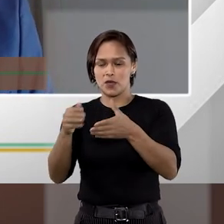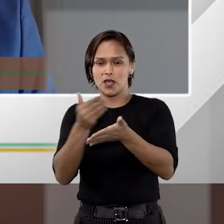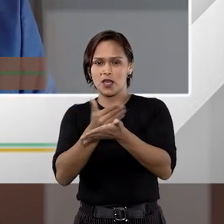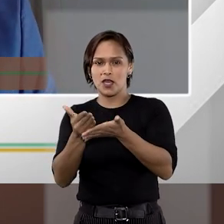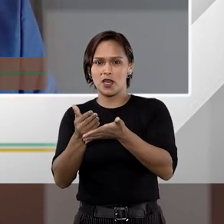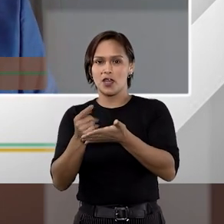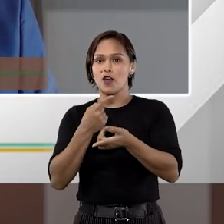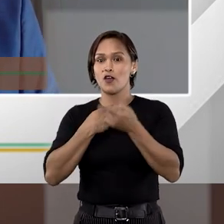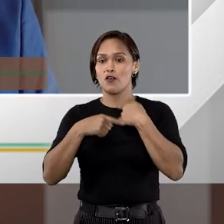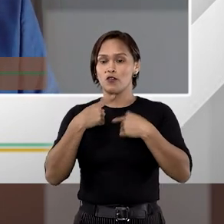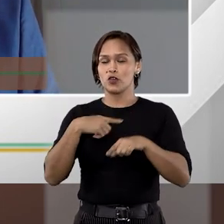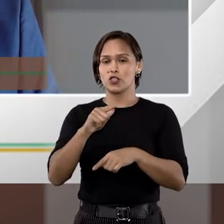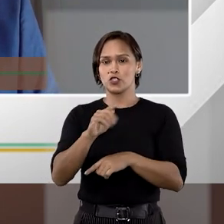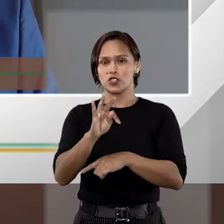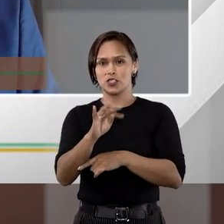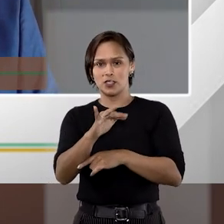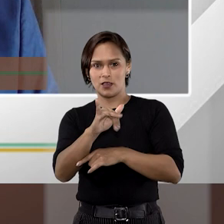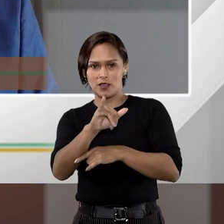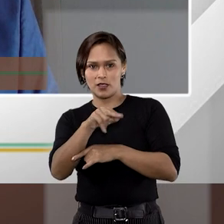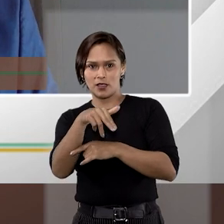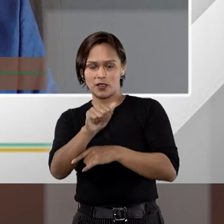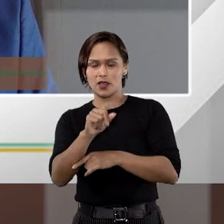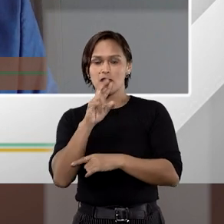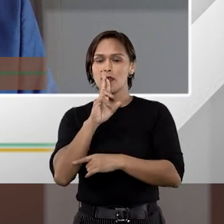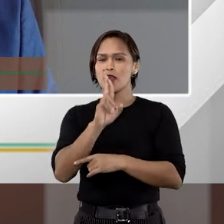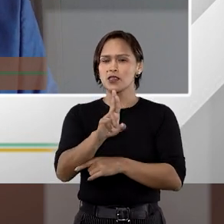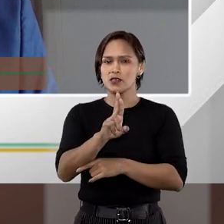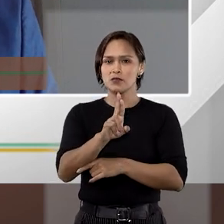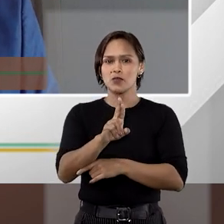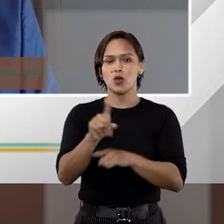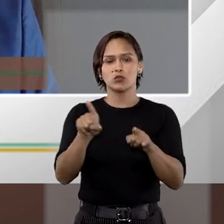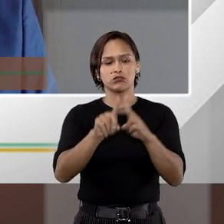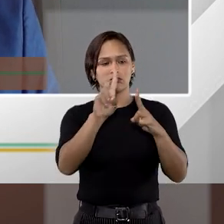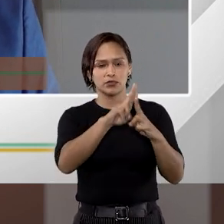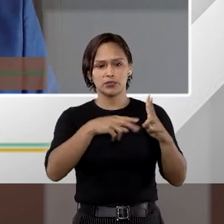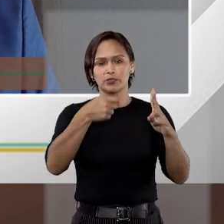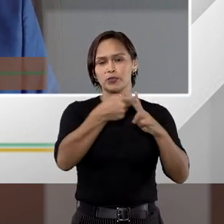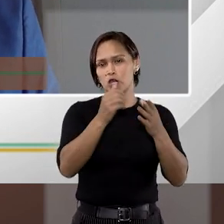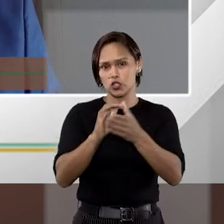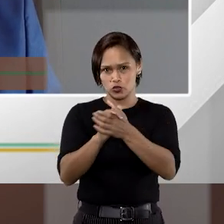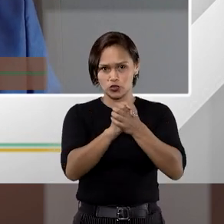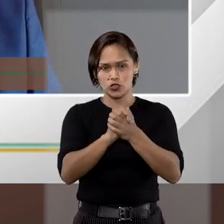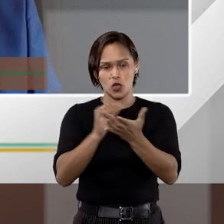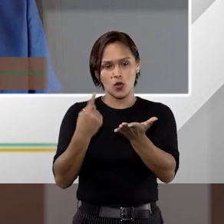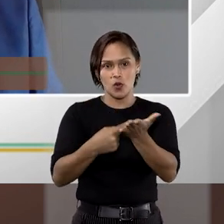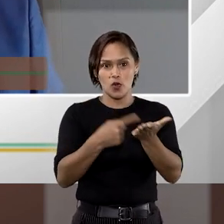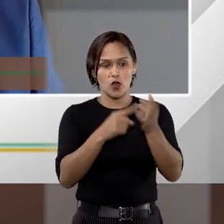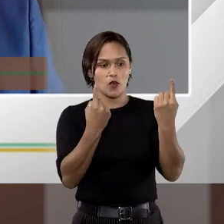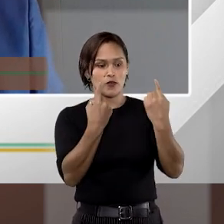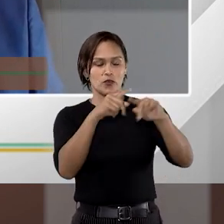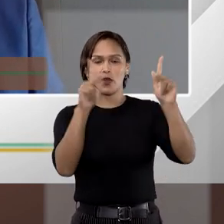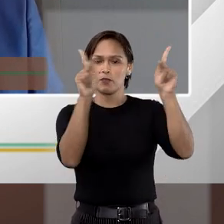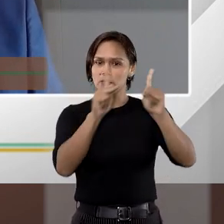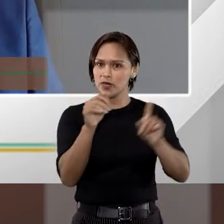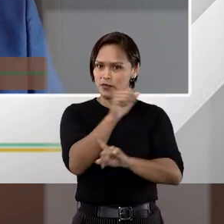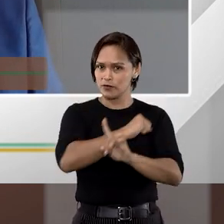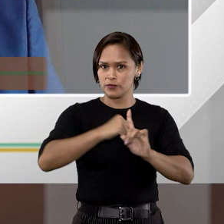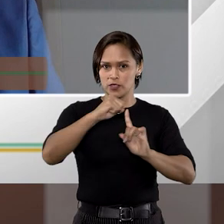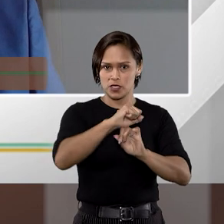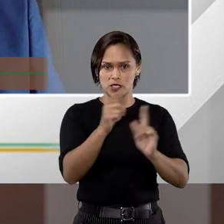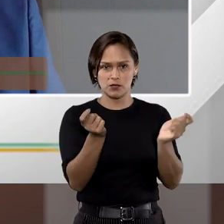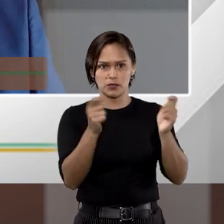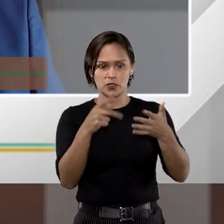maior vocação do jecrim é sempre a busca por soluções de consenso voltadas à pacificação